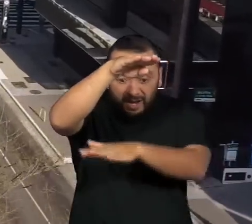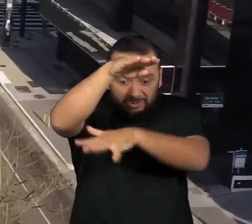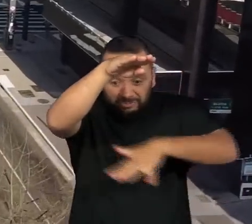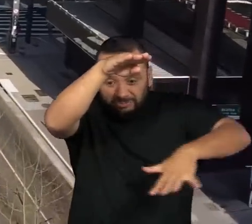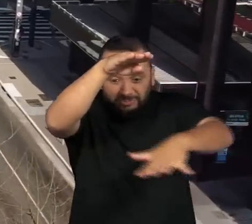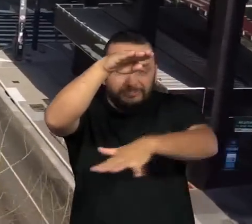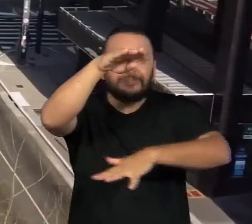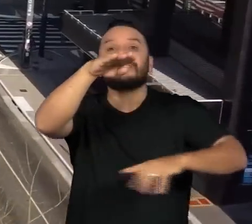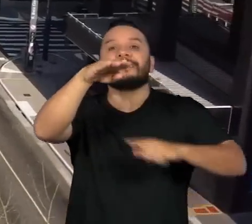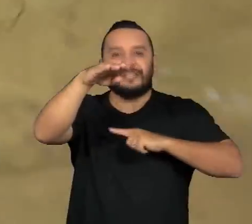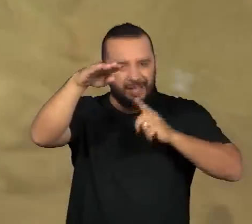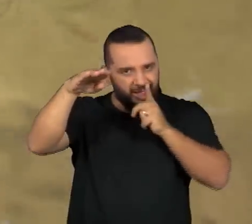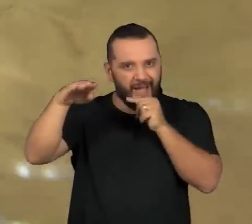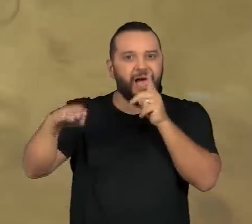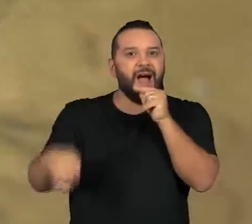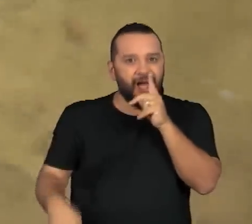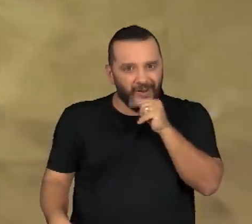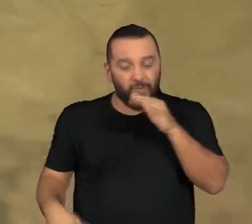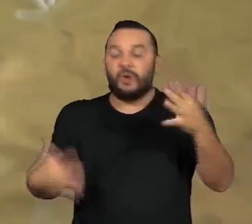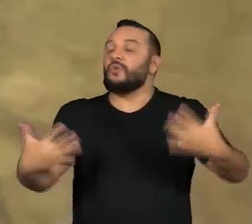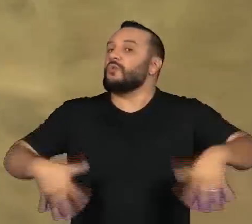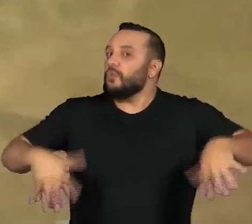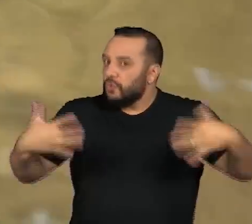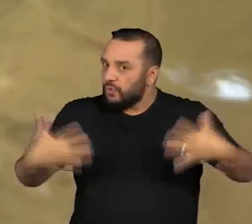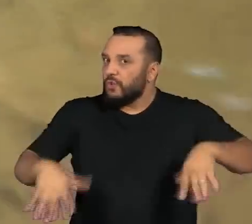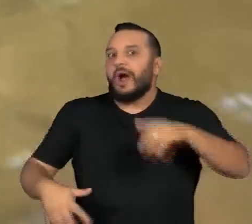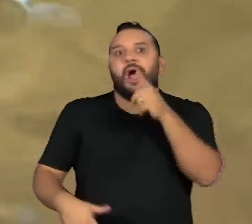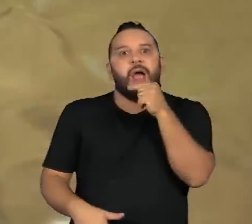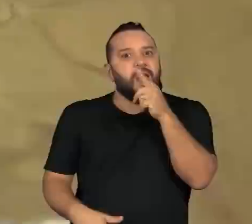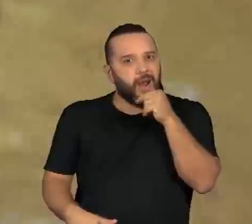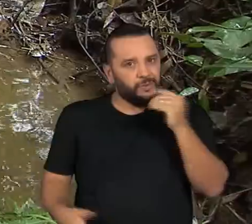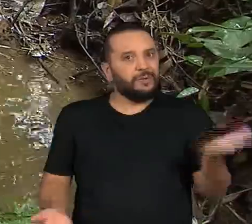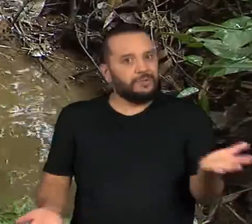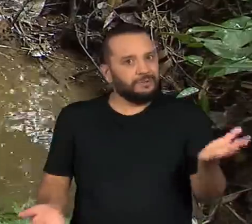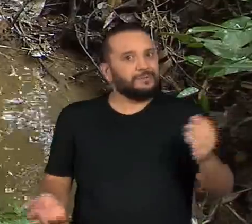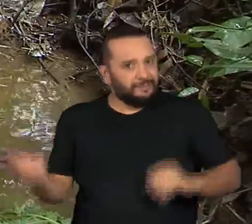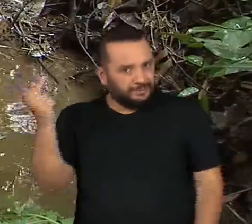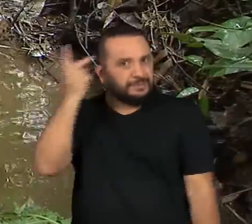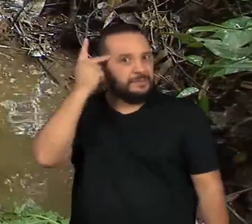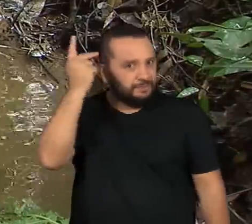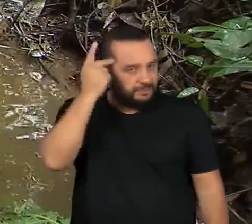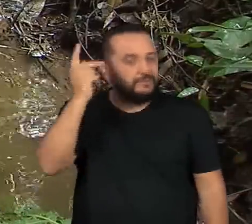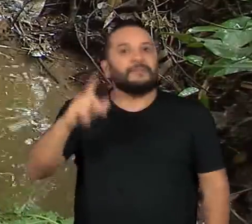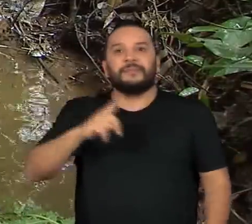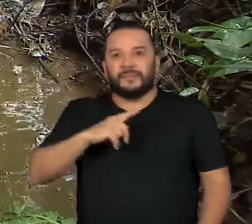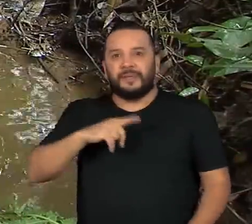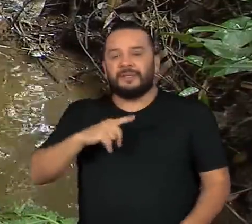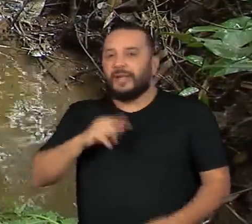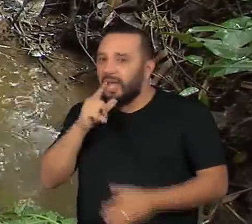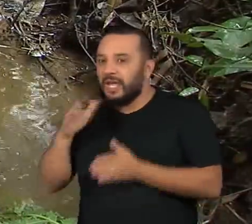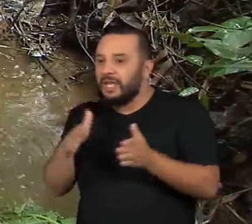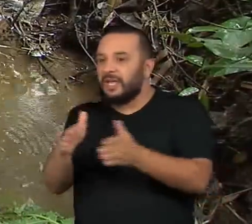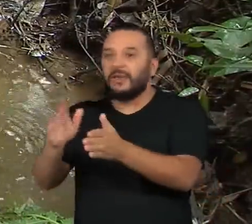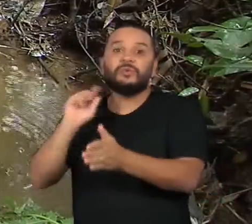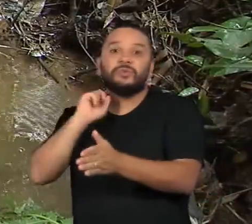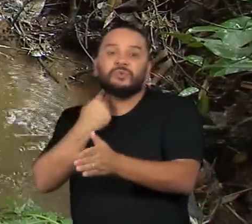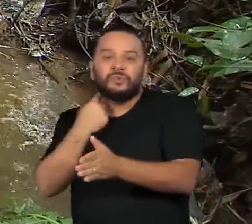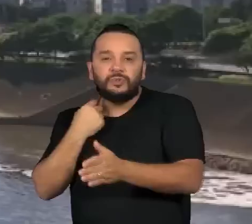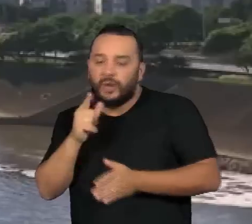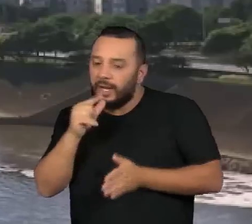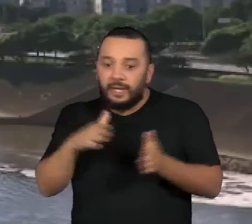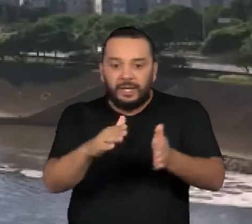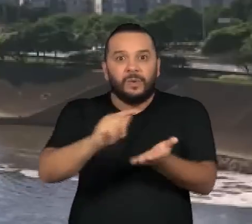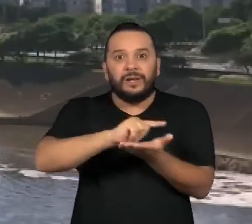Brasil existe água, muita água. A cidade de São Paulo é repleta de córregos, riachos e